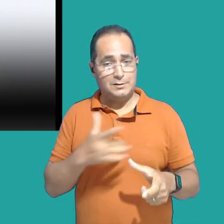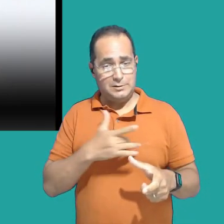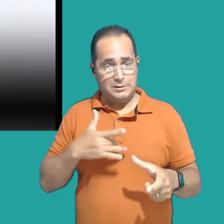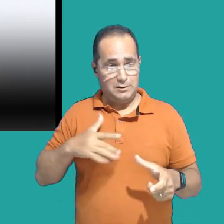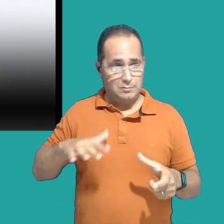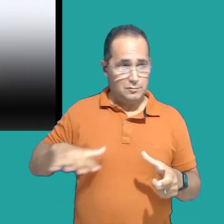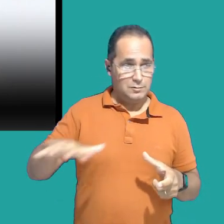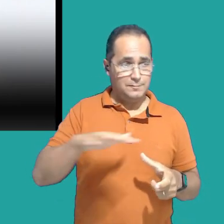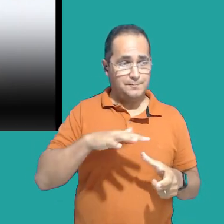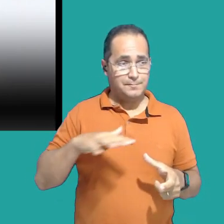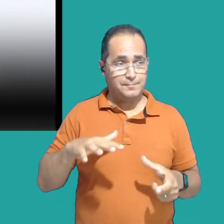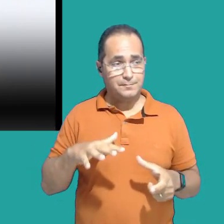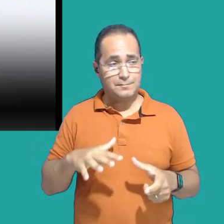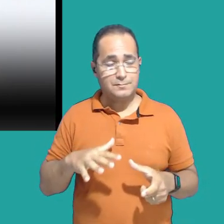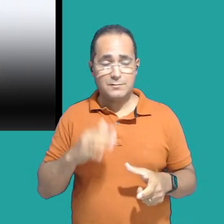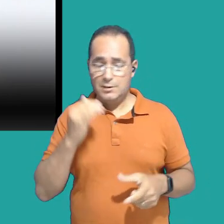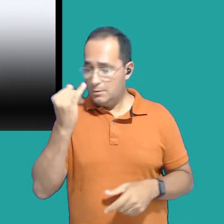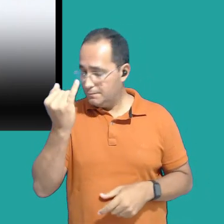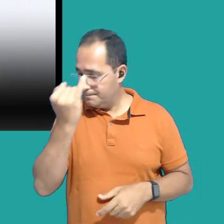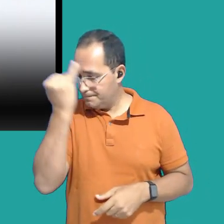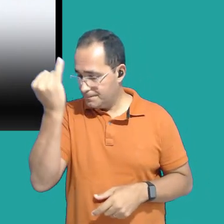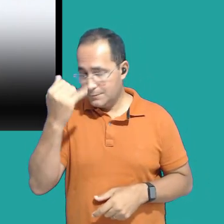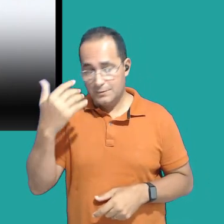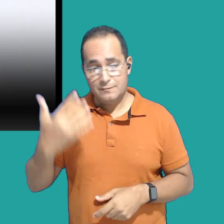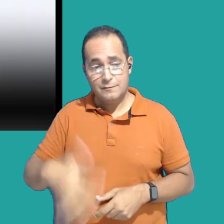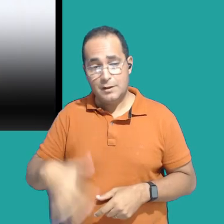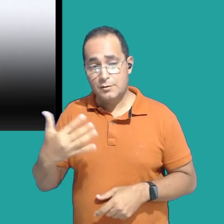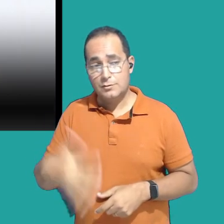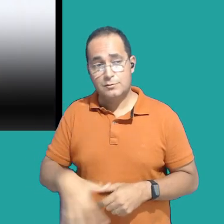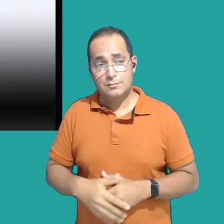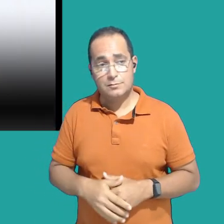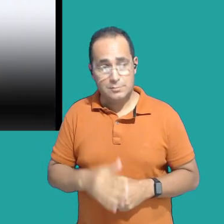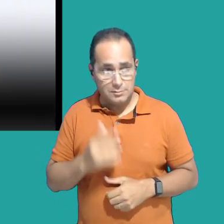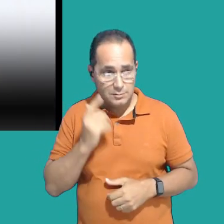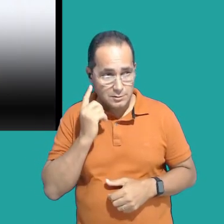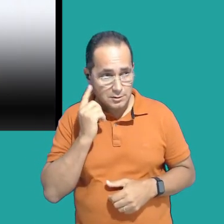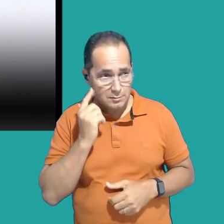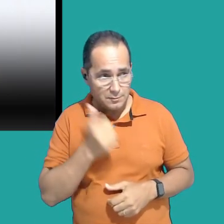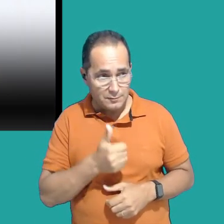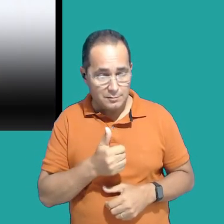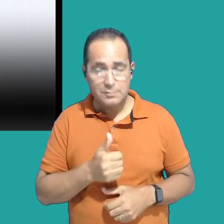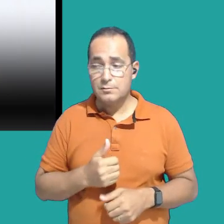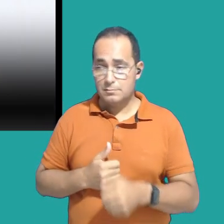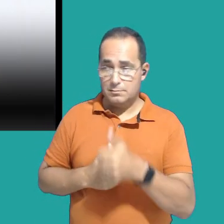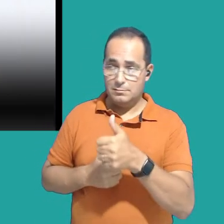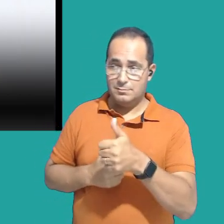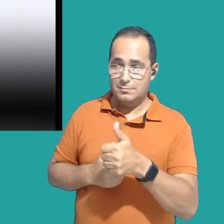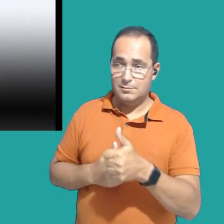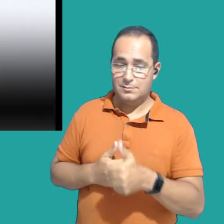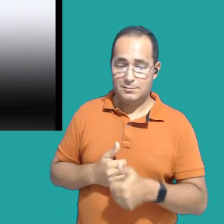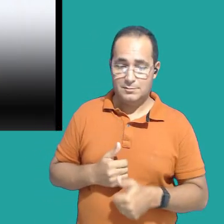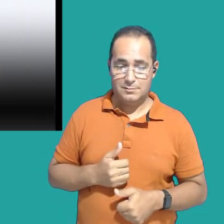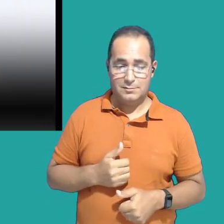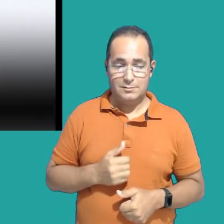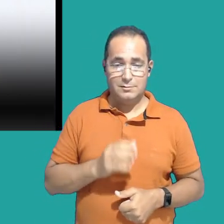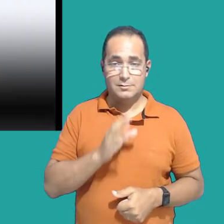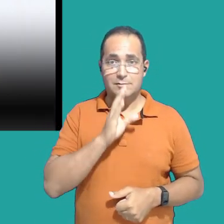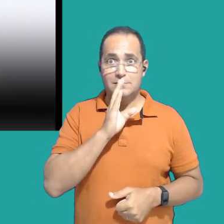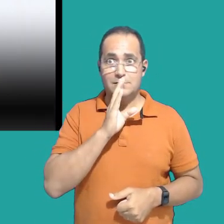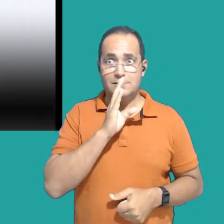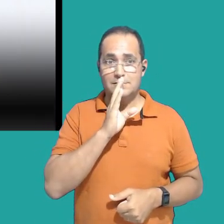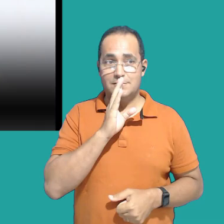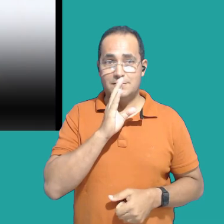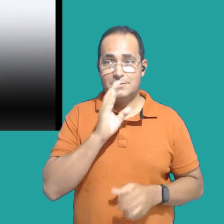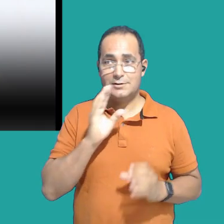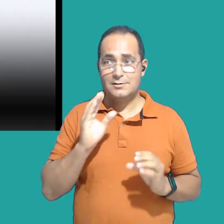de saúde é muito importante. Está me ouvindo? Tô sim. Tá. É que eu ouvi um